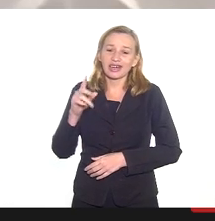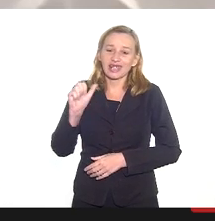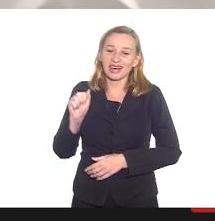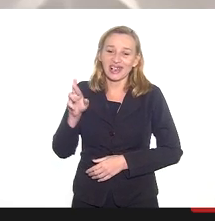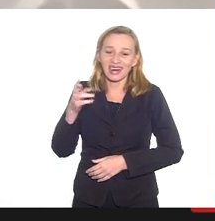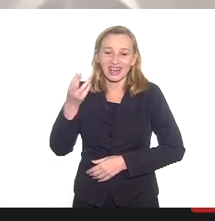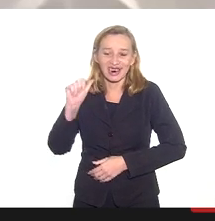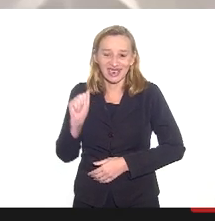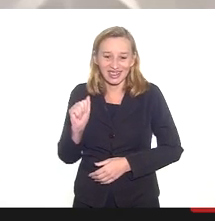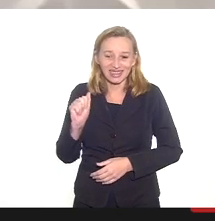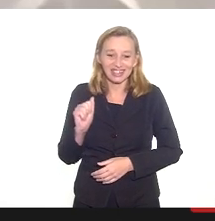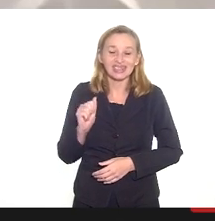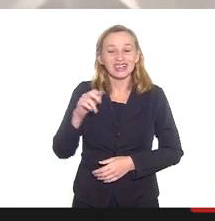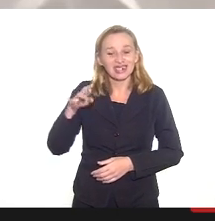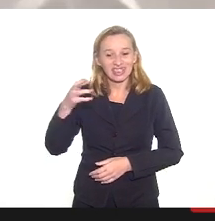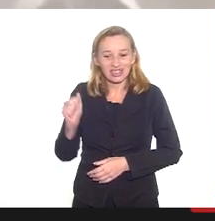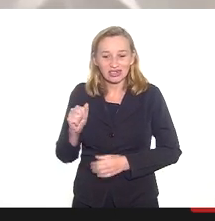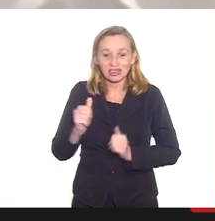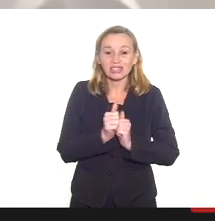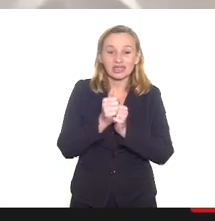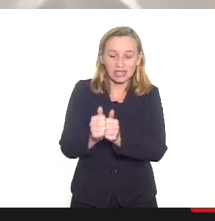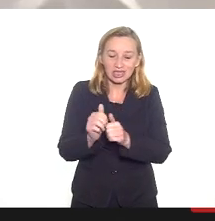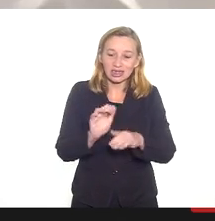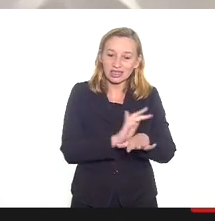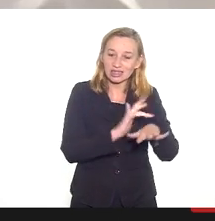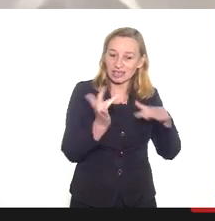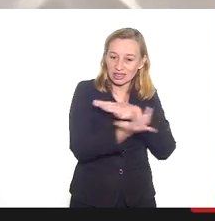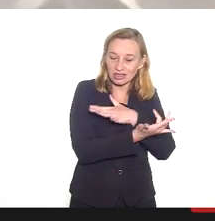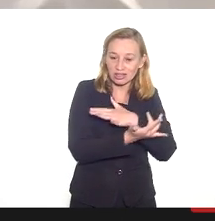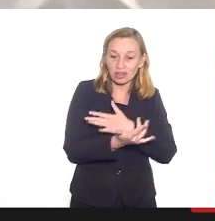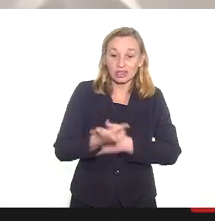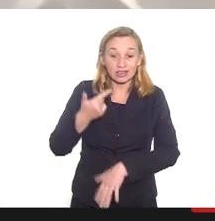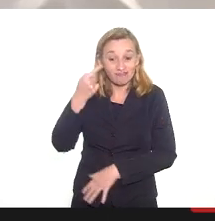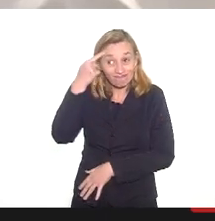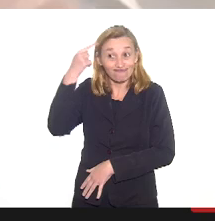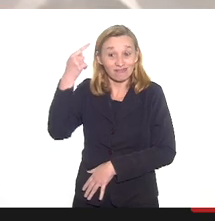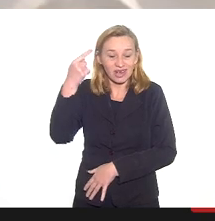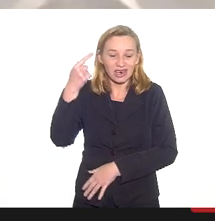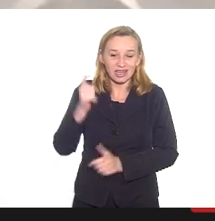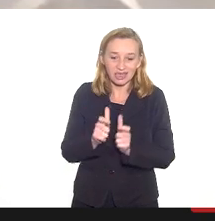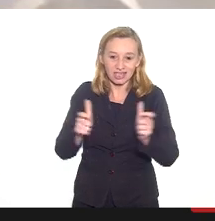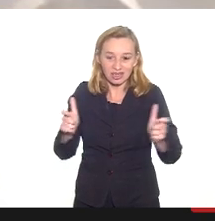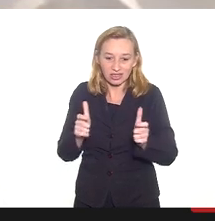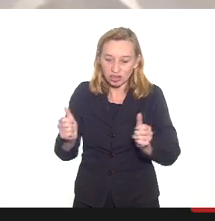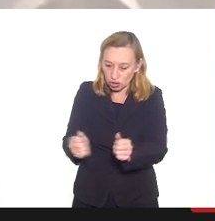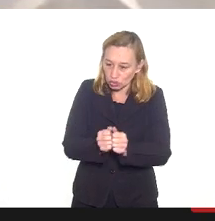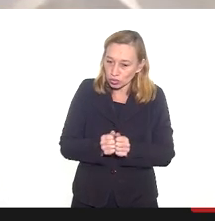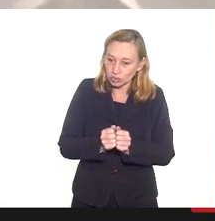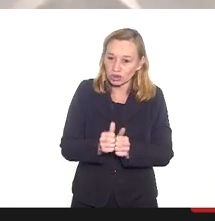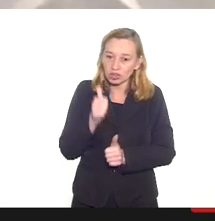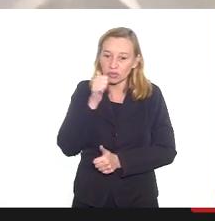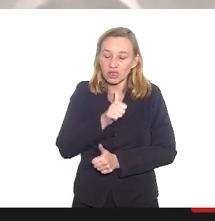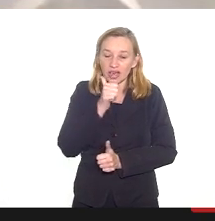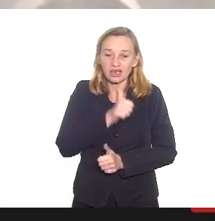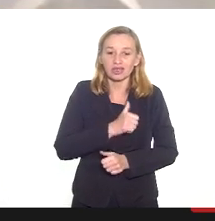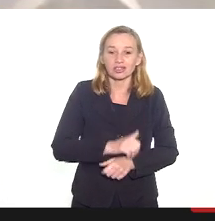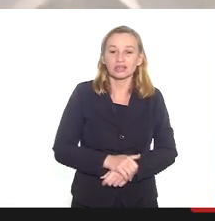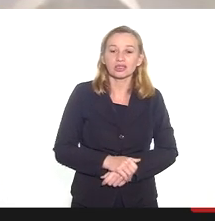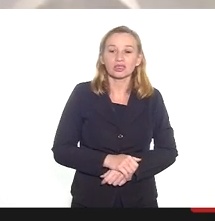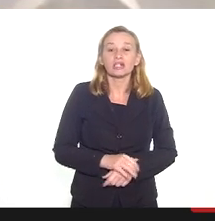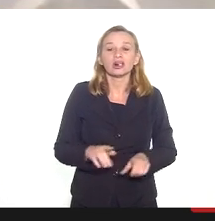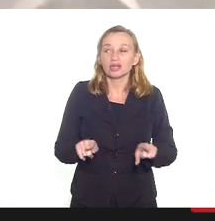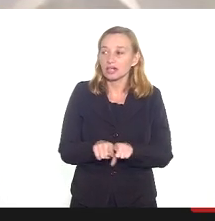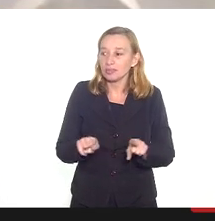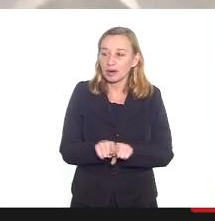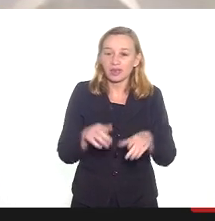que é um prazer segui-la nas redes com essa grande ideia de mulherarmos juntas, né, mulherando.